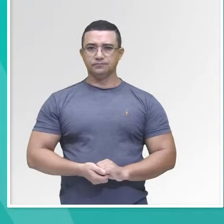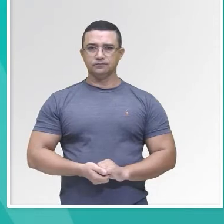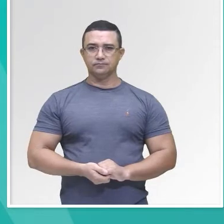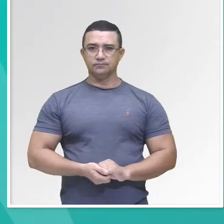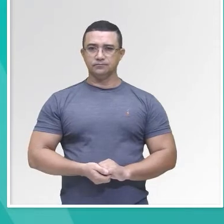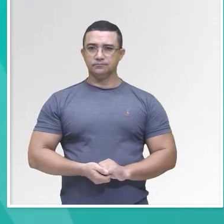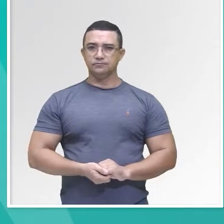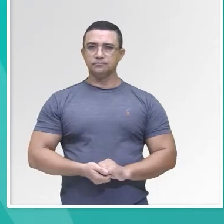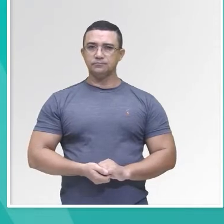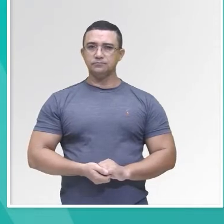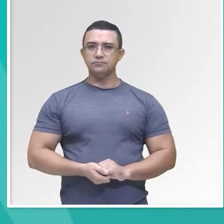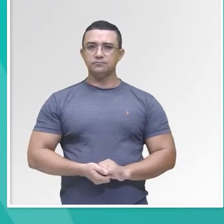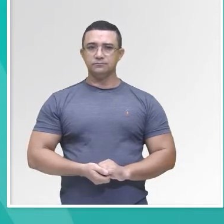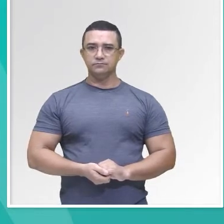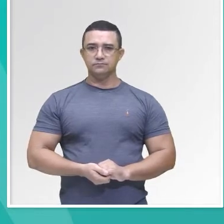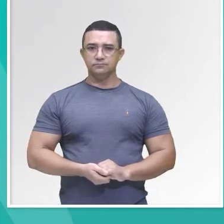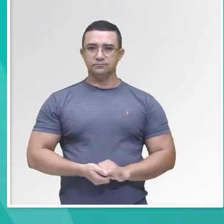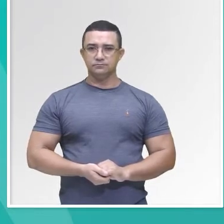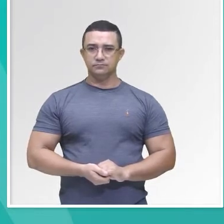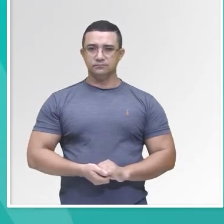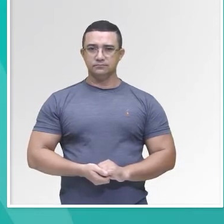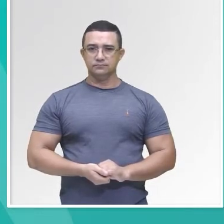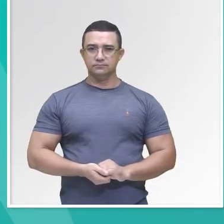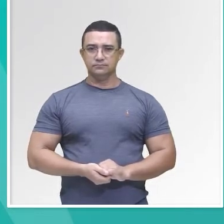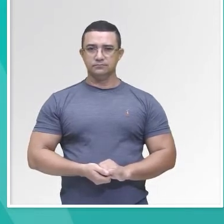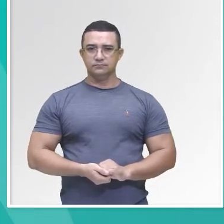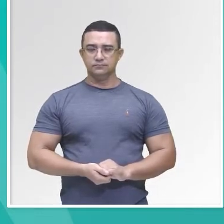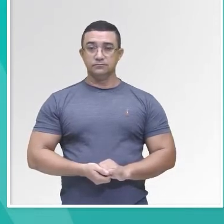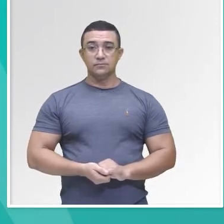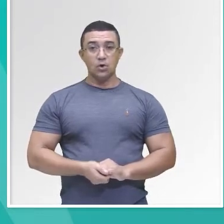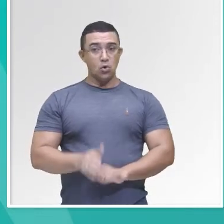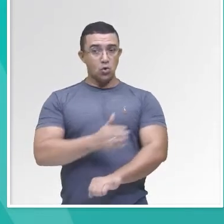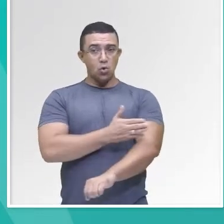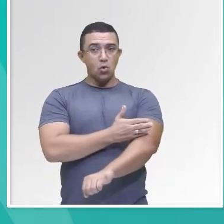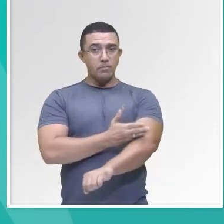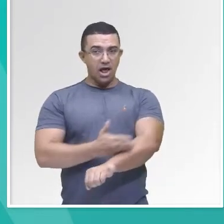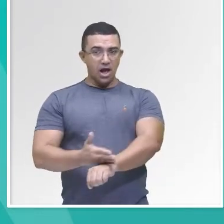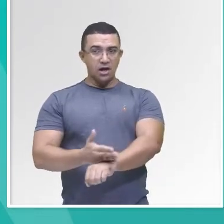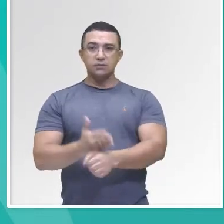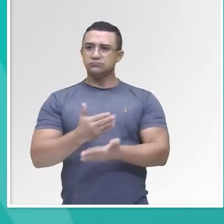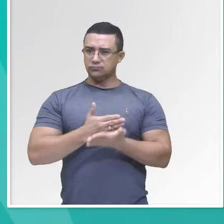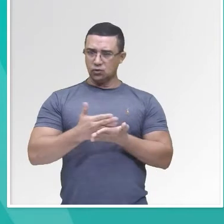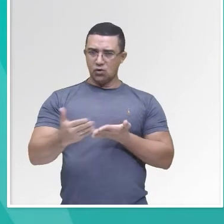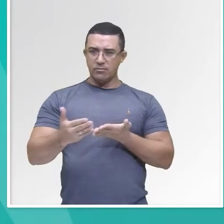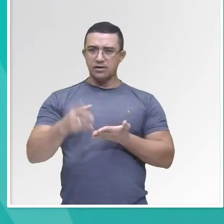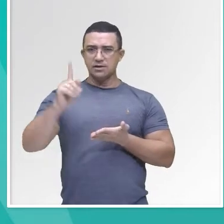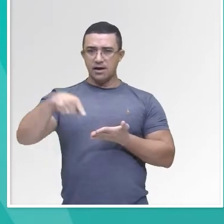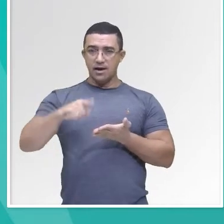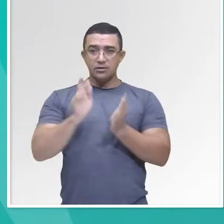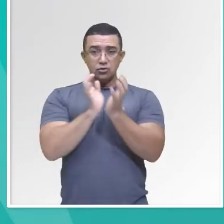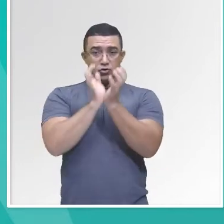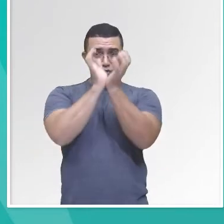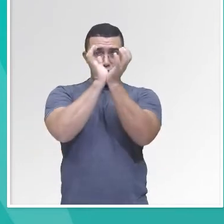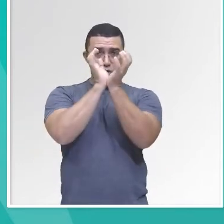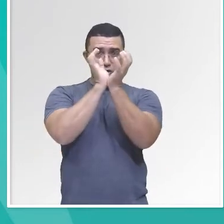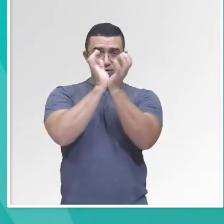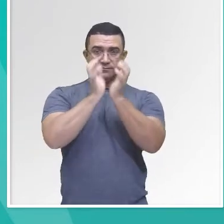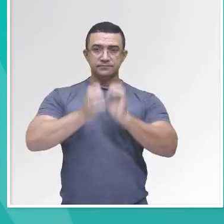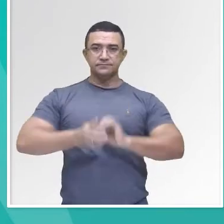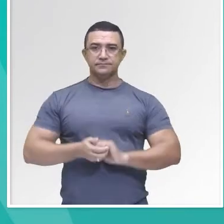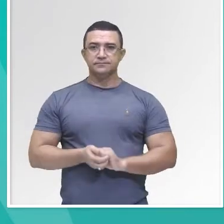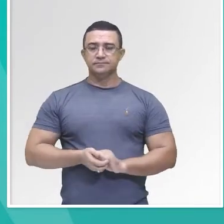Então, as primeiras peças, aquelas que vão ficar nos cantos do tabuleiro, são as torres, tá